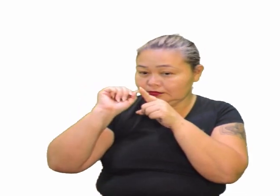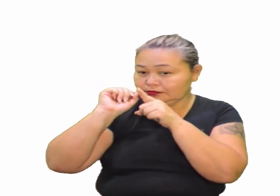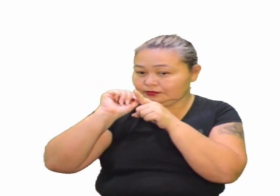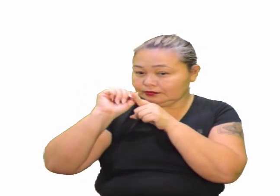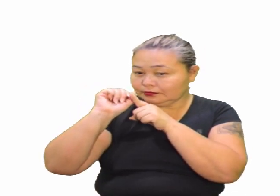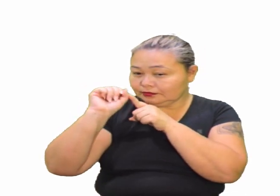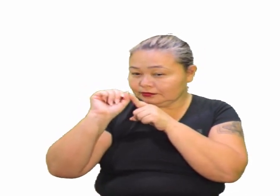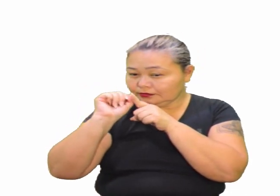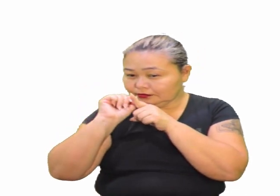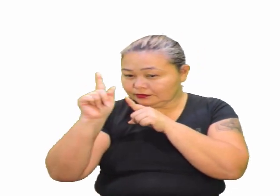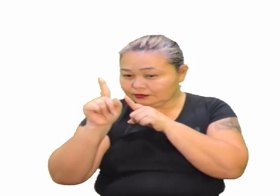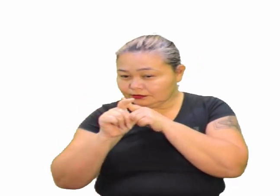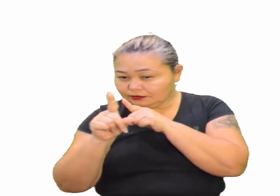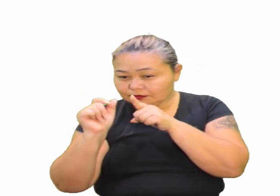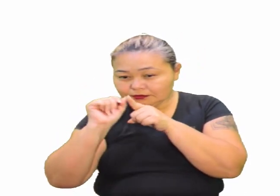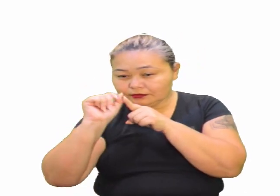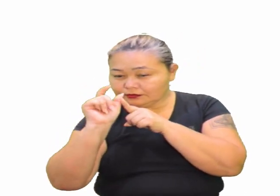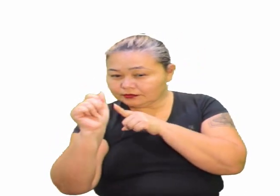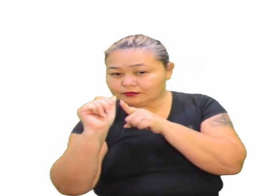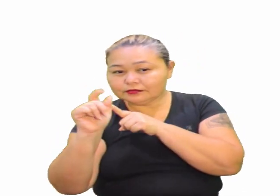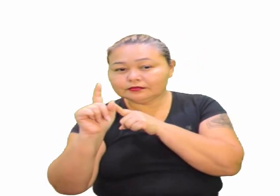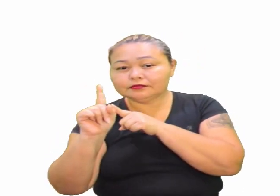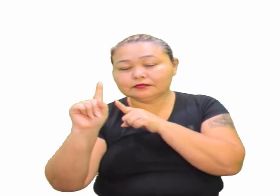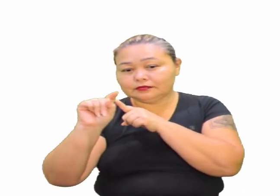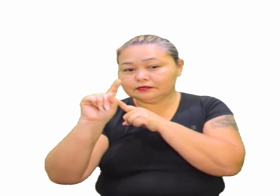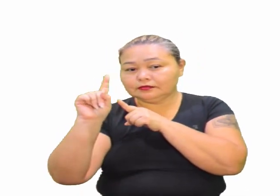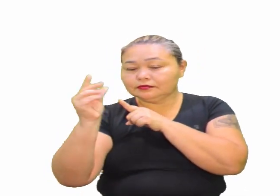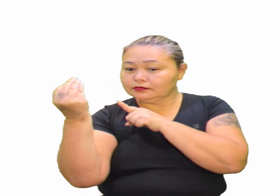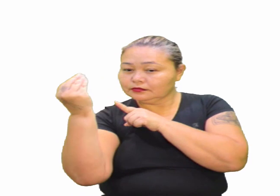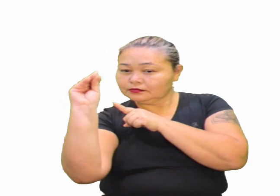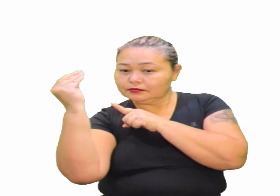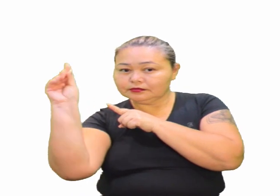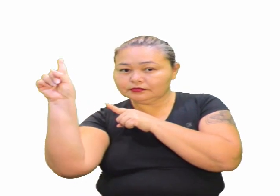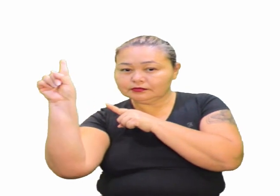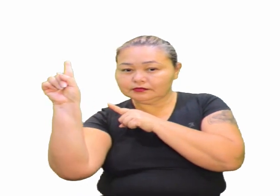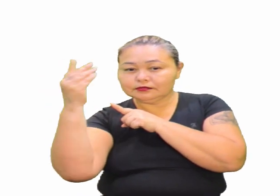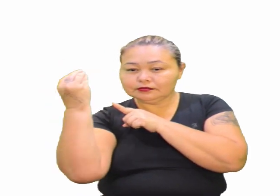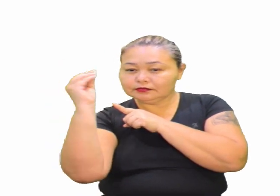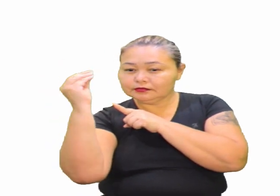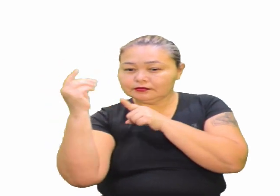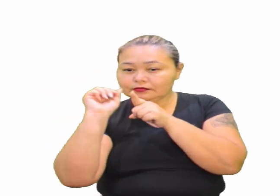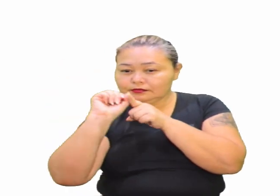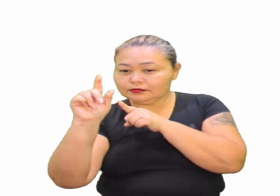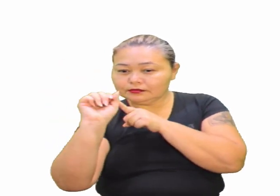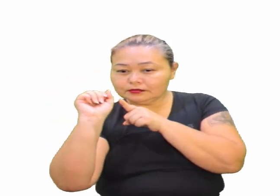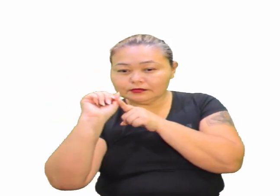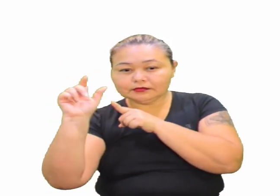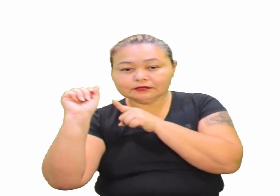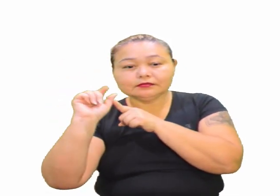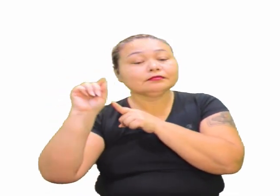ó, olha lá, pá, pá, pá, aqui, ó,